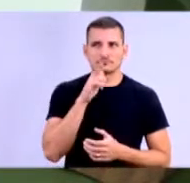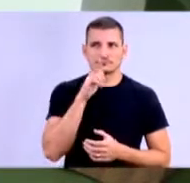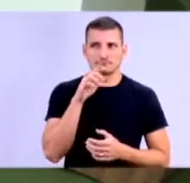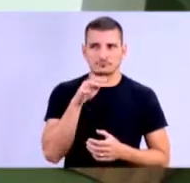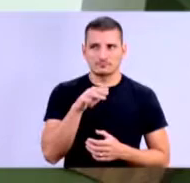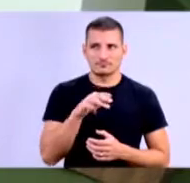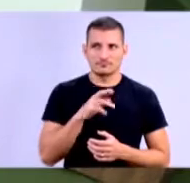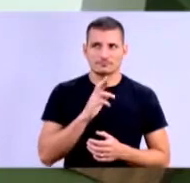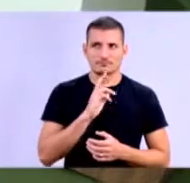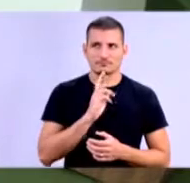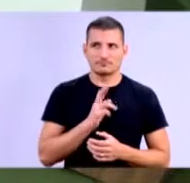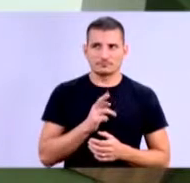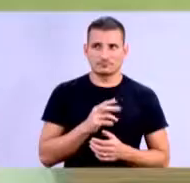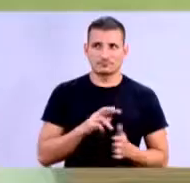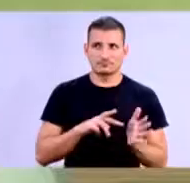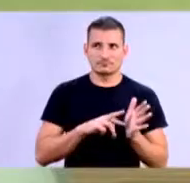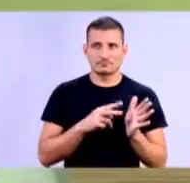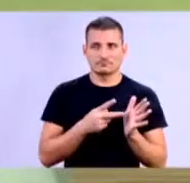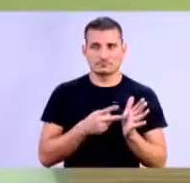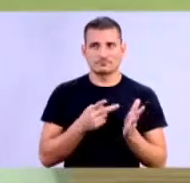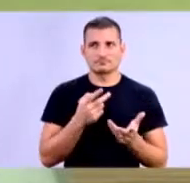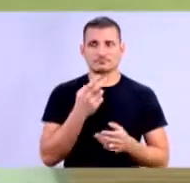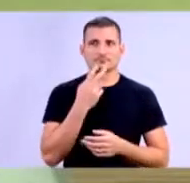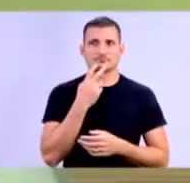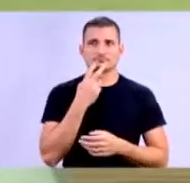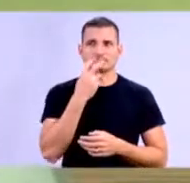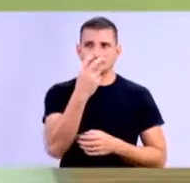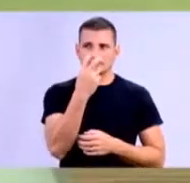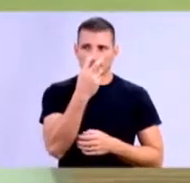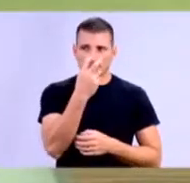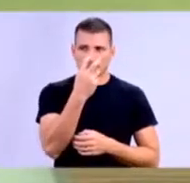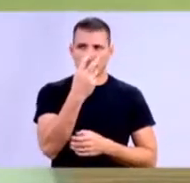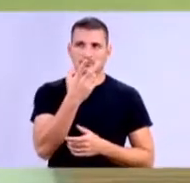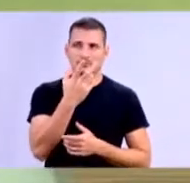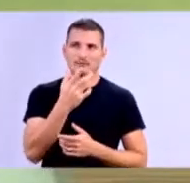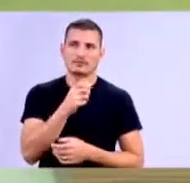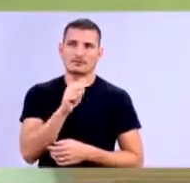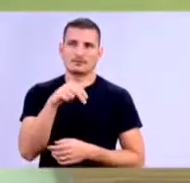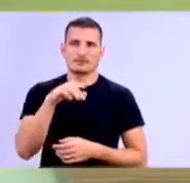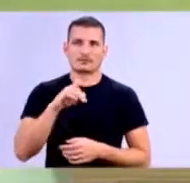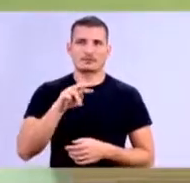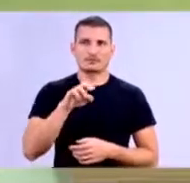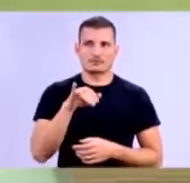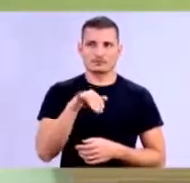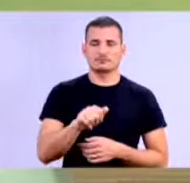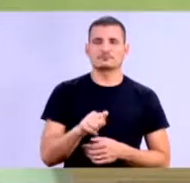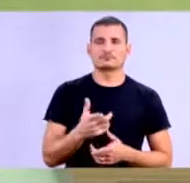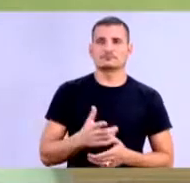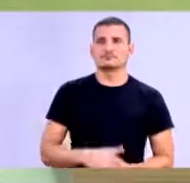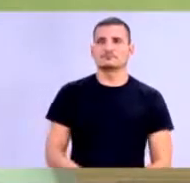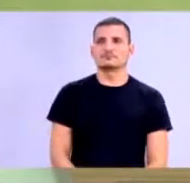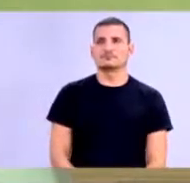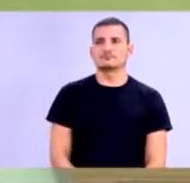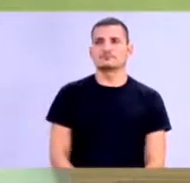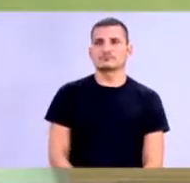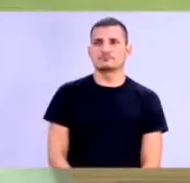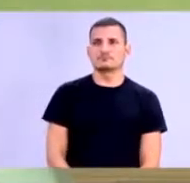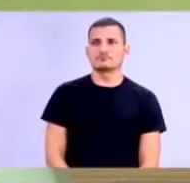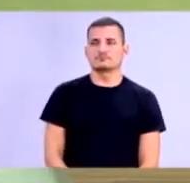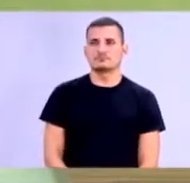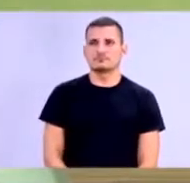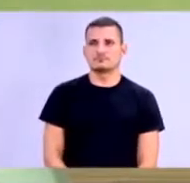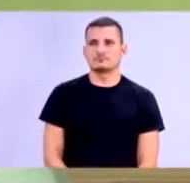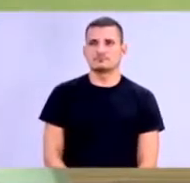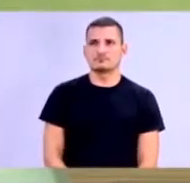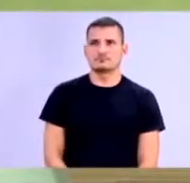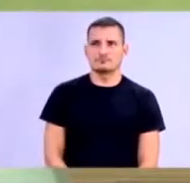que nós já dissemos aqui, que está gritando. Então o André mandou essa participação aí, né? Está gritando. Tá certo. Nós temos uma participação